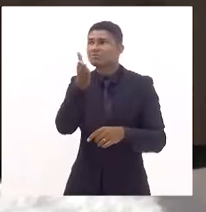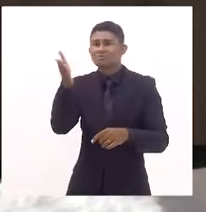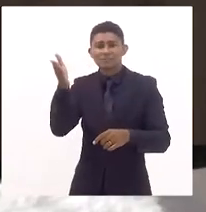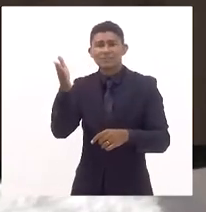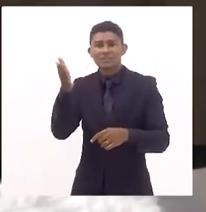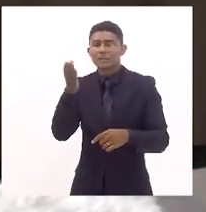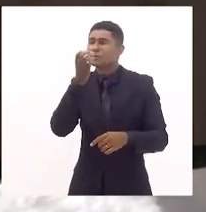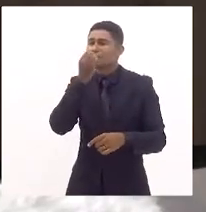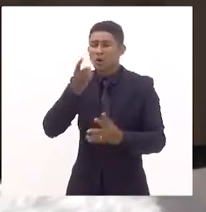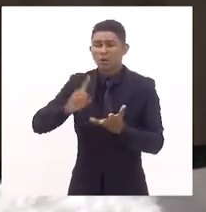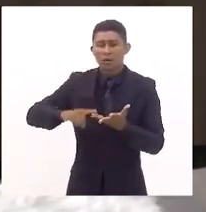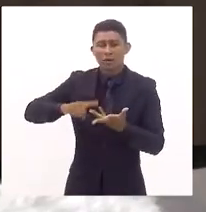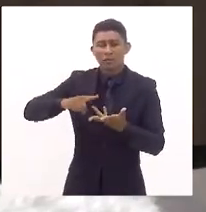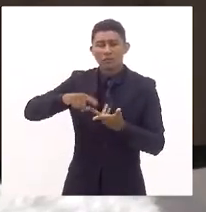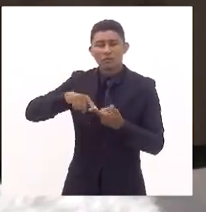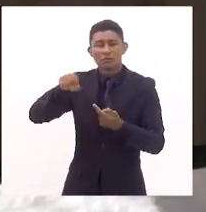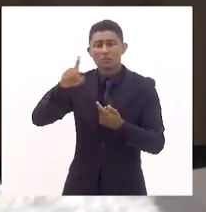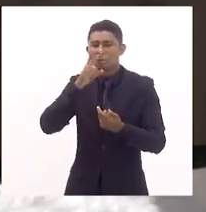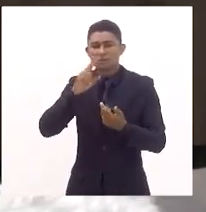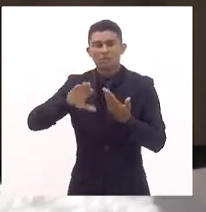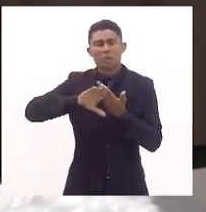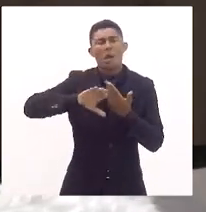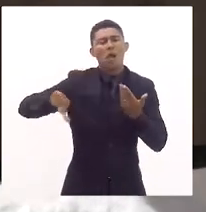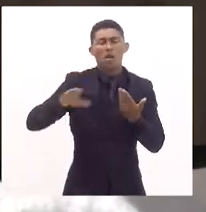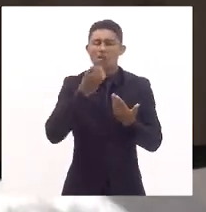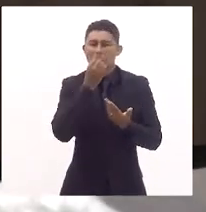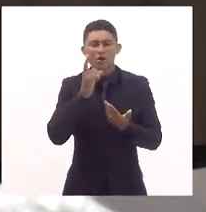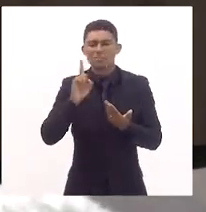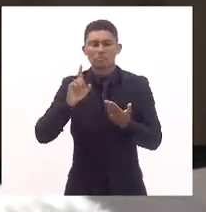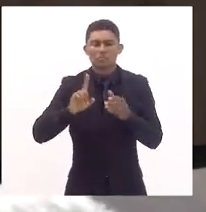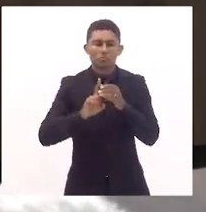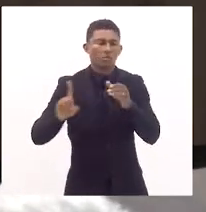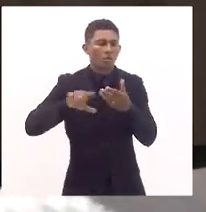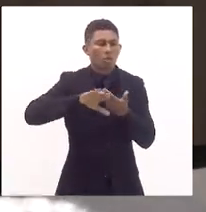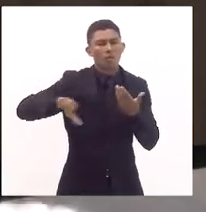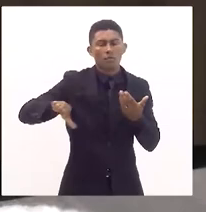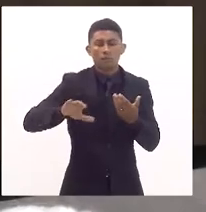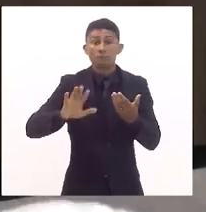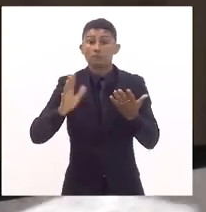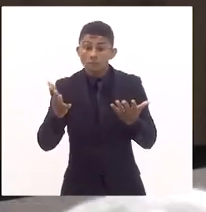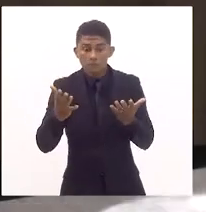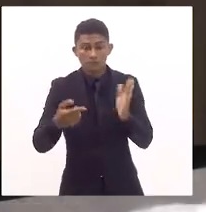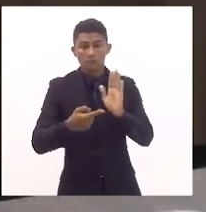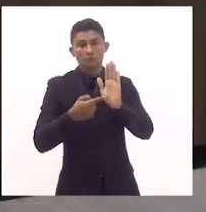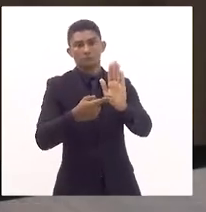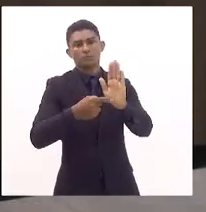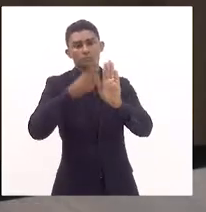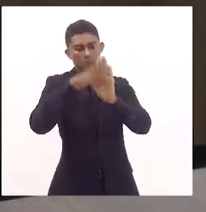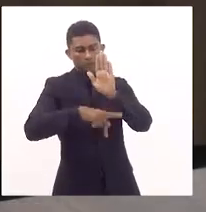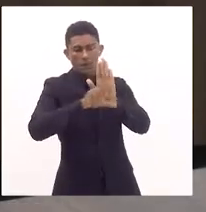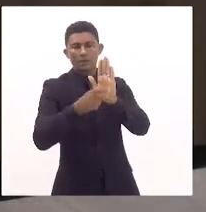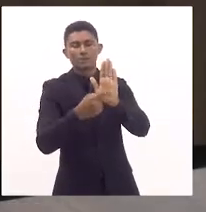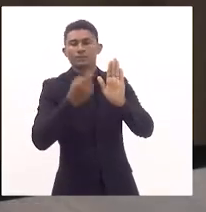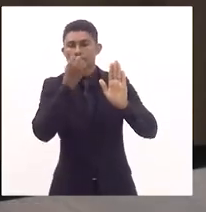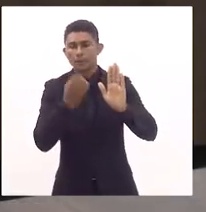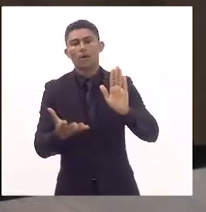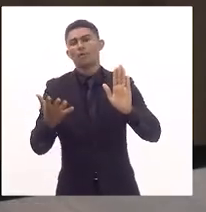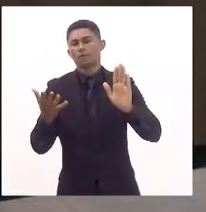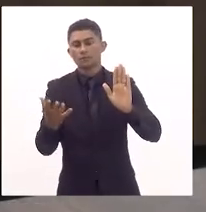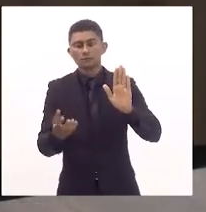reais benefícios dessa política. E esse projeto é mais uma ferramenta para